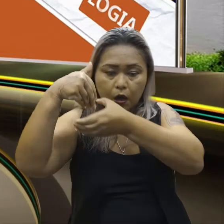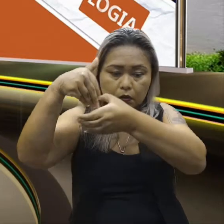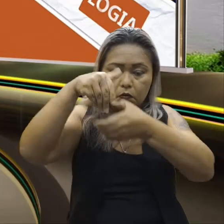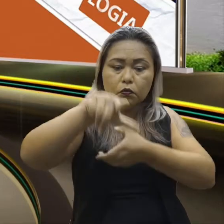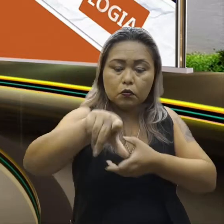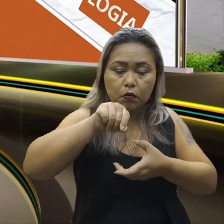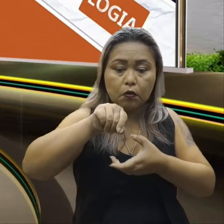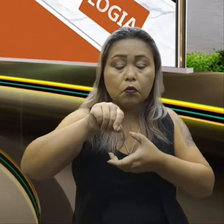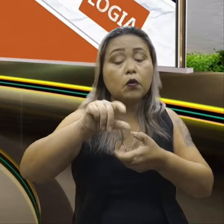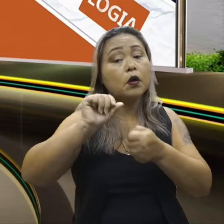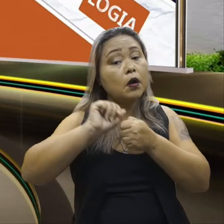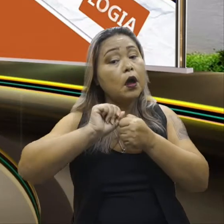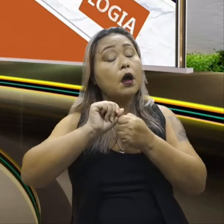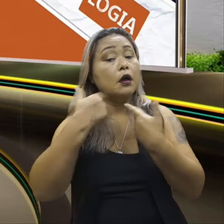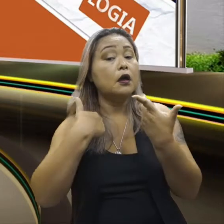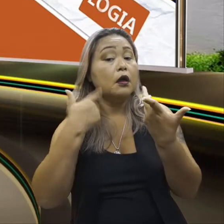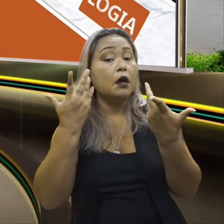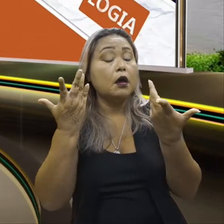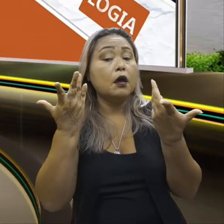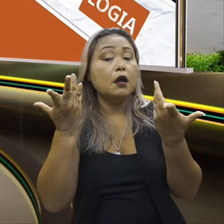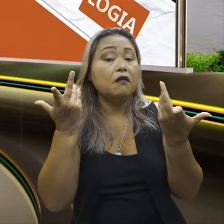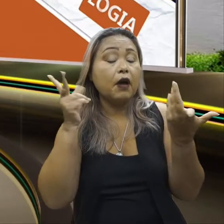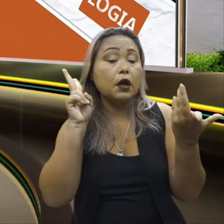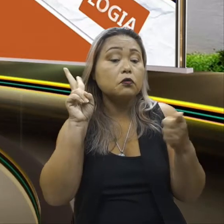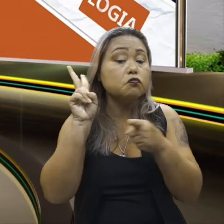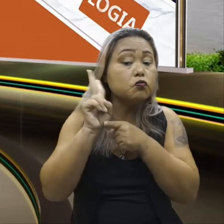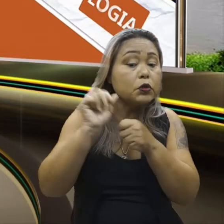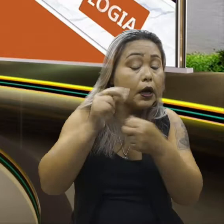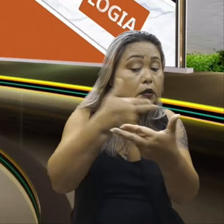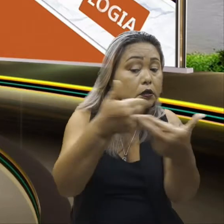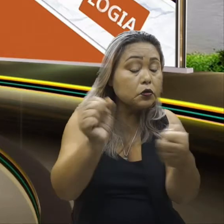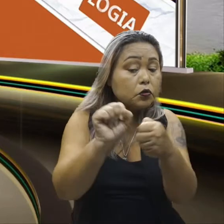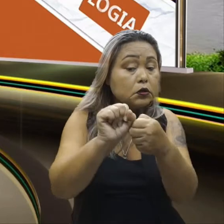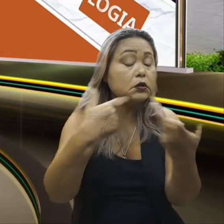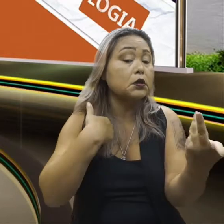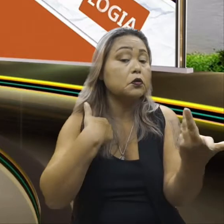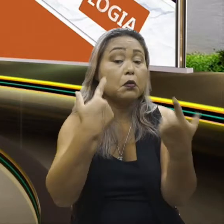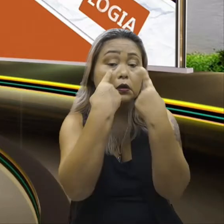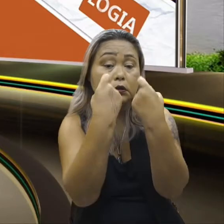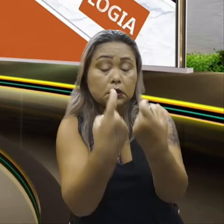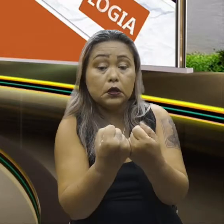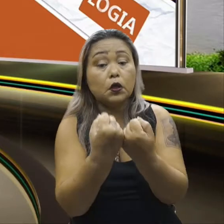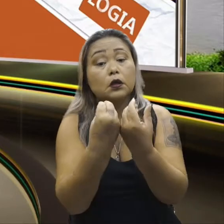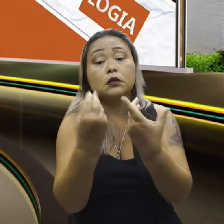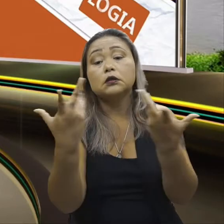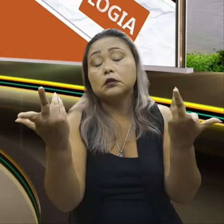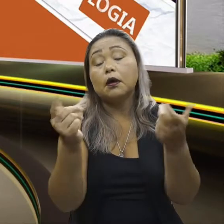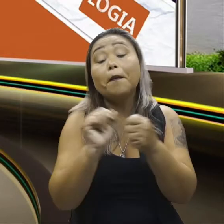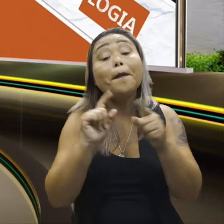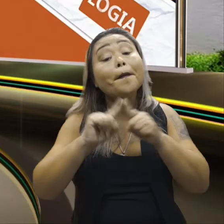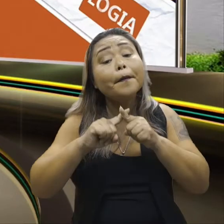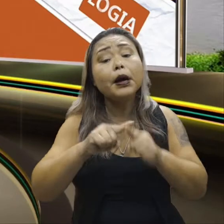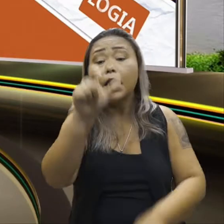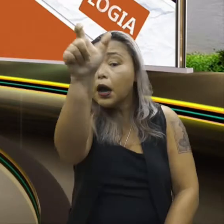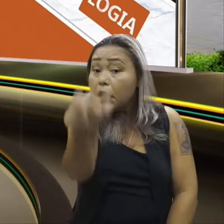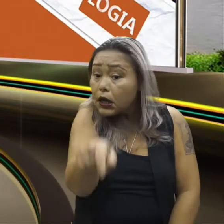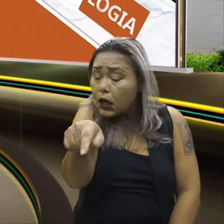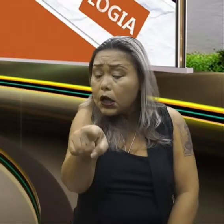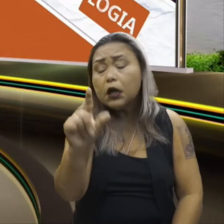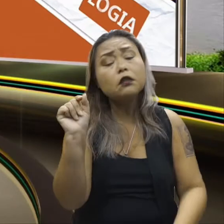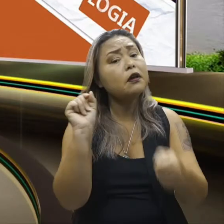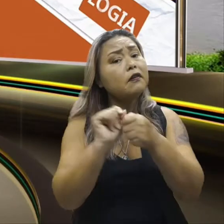cuidar dos meus interesses como cidadã e esse representante não vai fazer aquilo que eu gostaria que